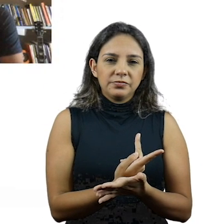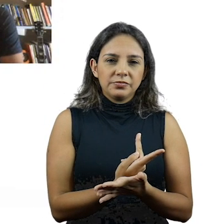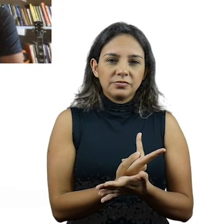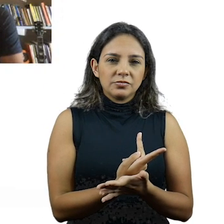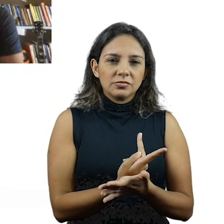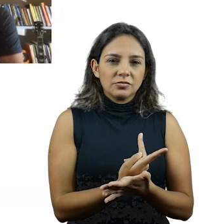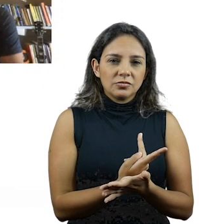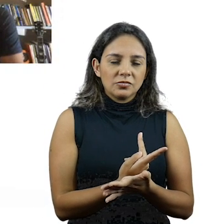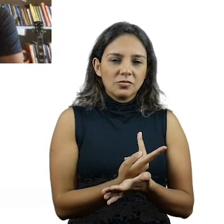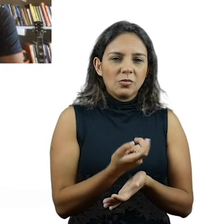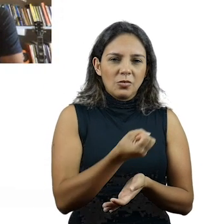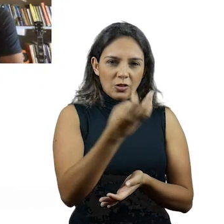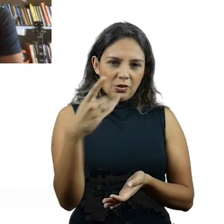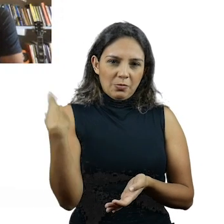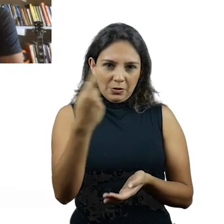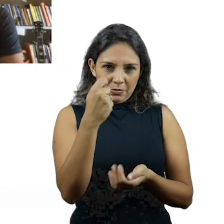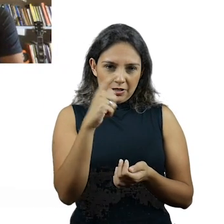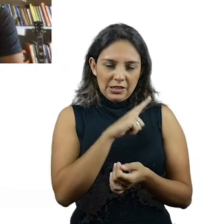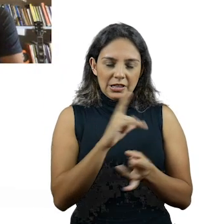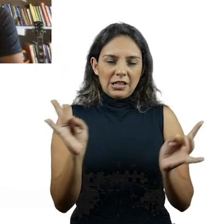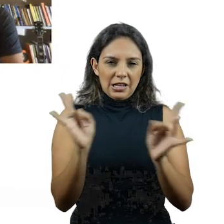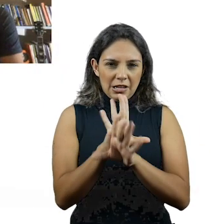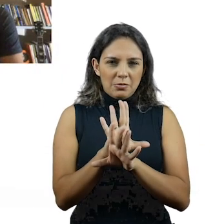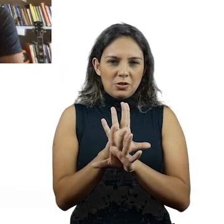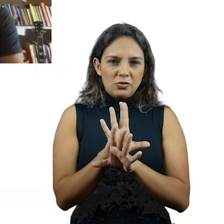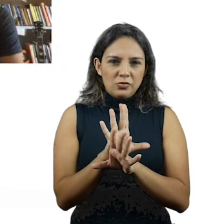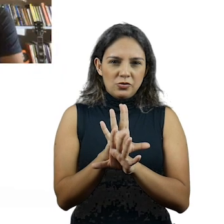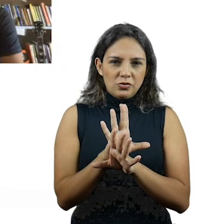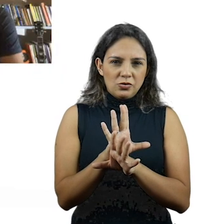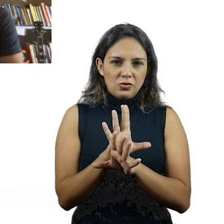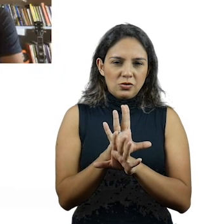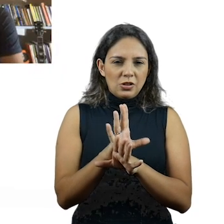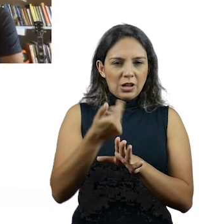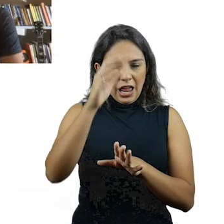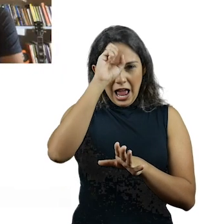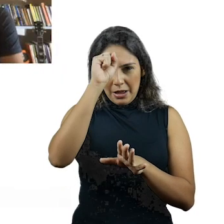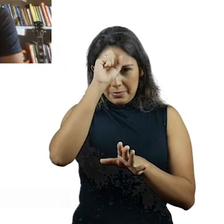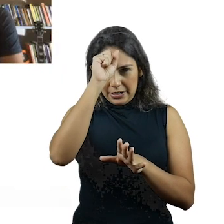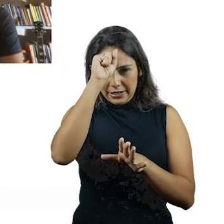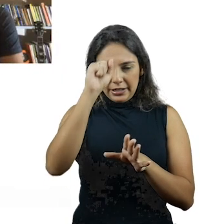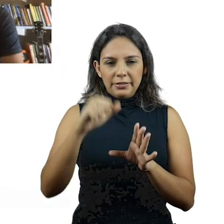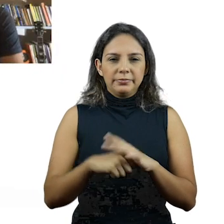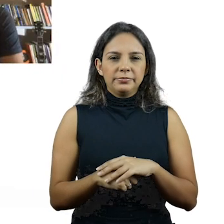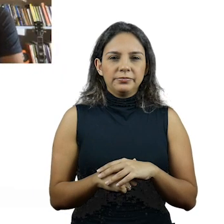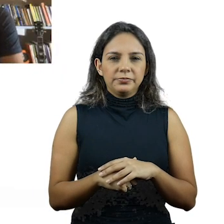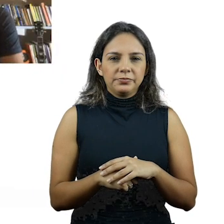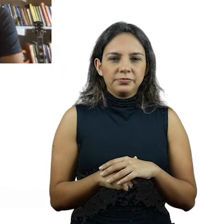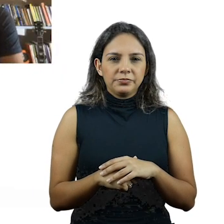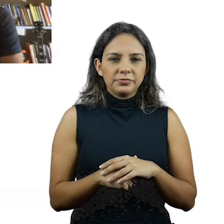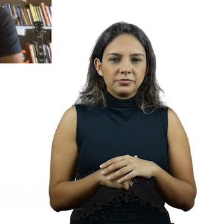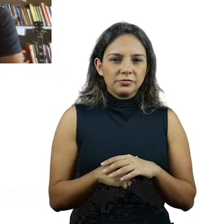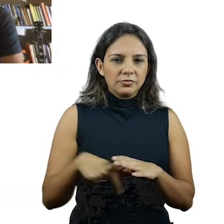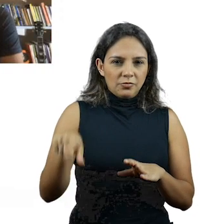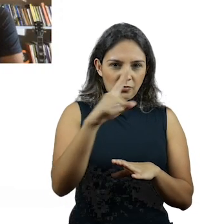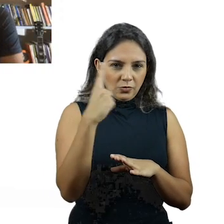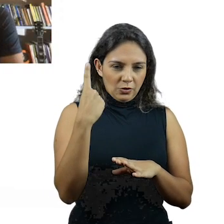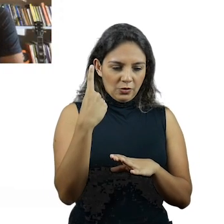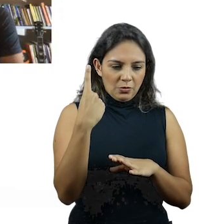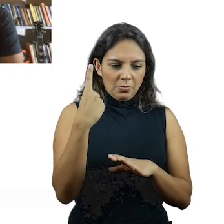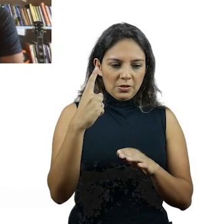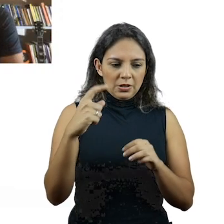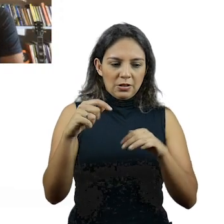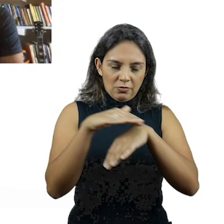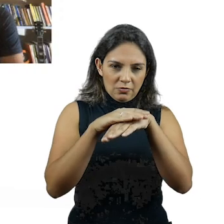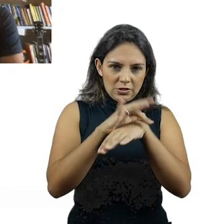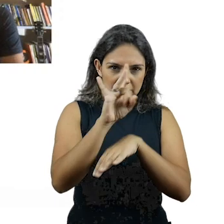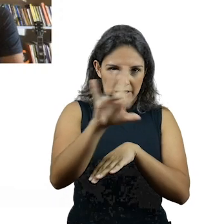coisas boas também a gente tem que acabar tirando, né? Algumas lições disso tudo. Uma delas é essa, né? A gente está aqui conversando,